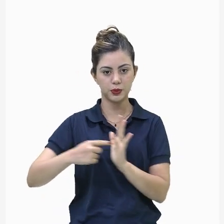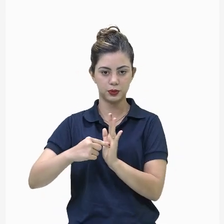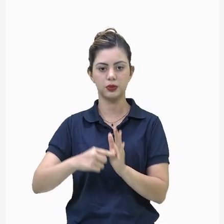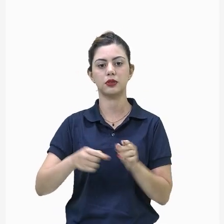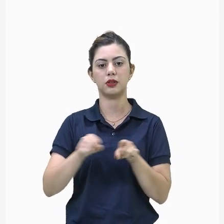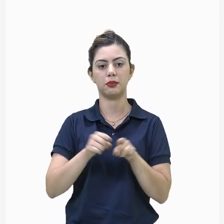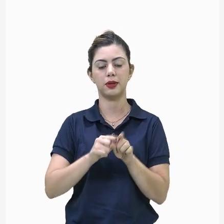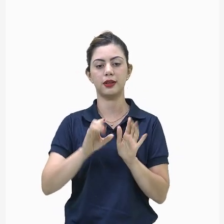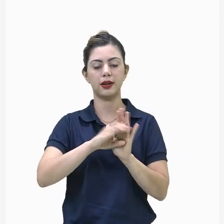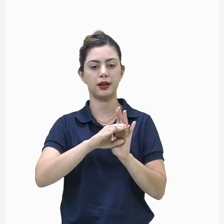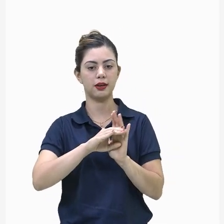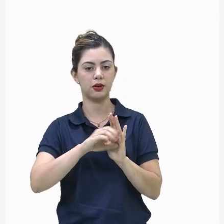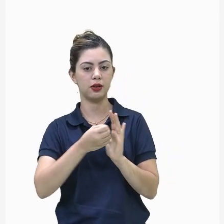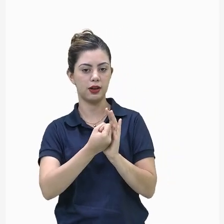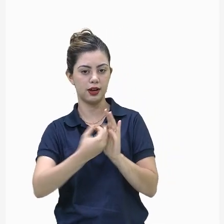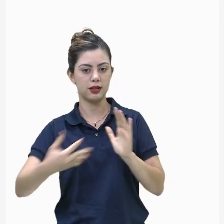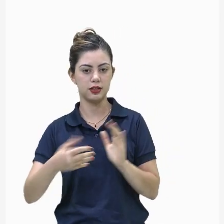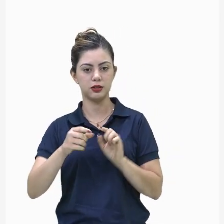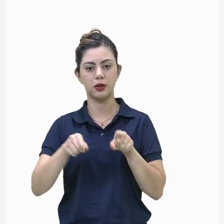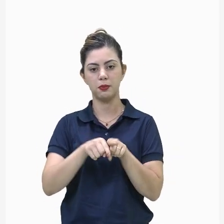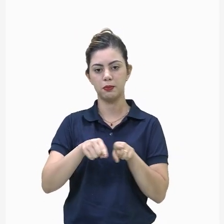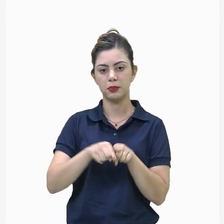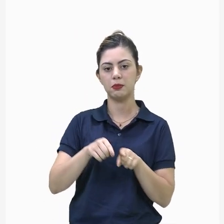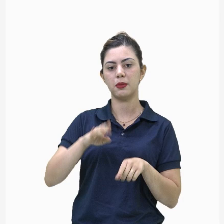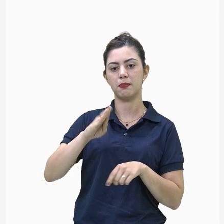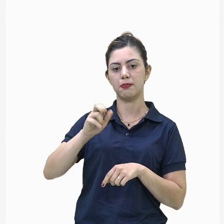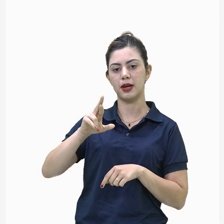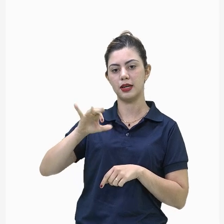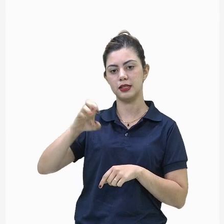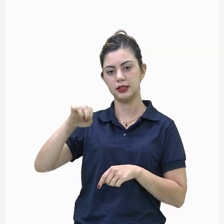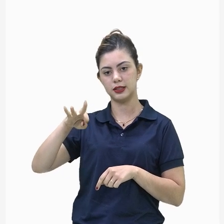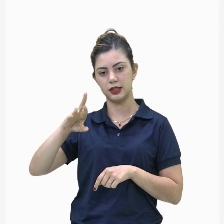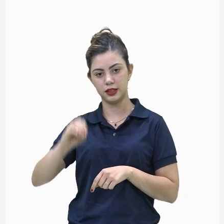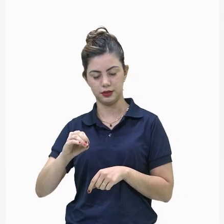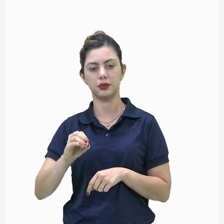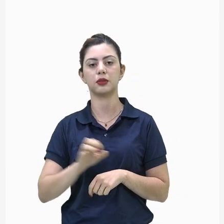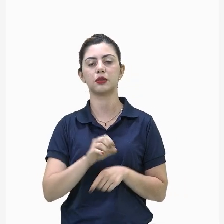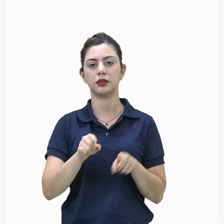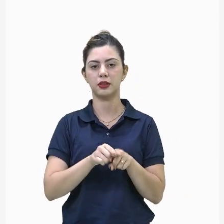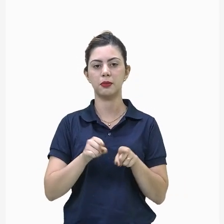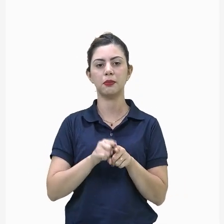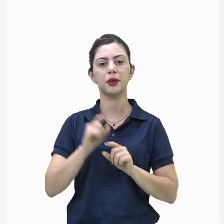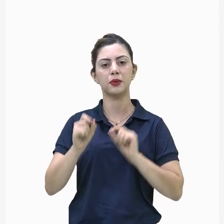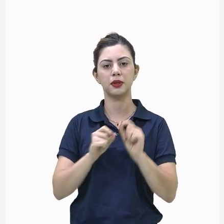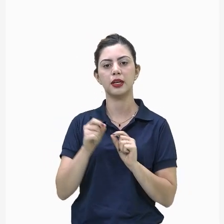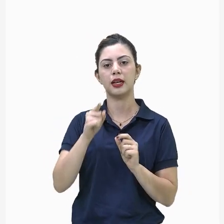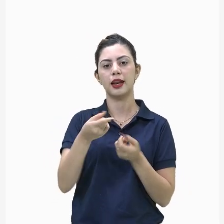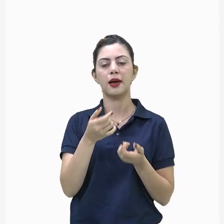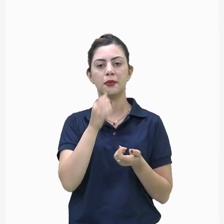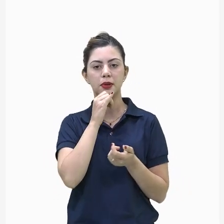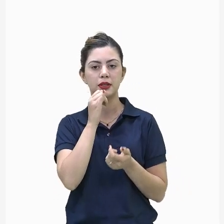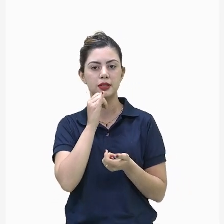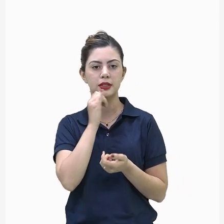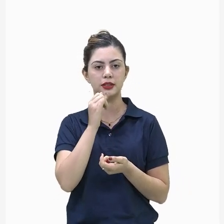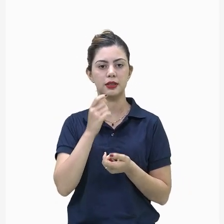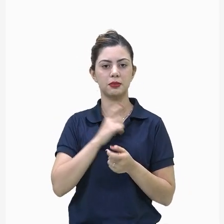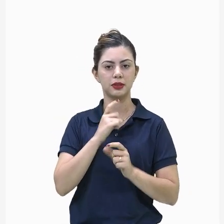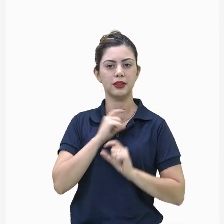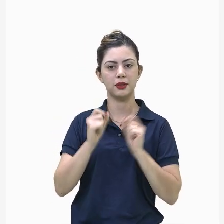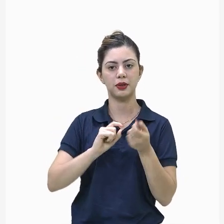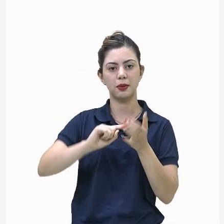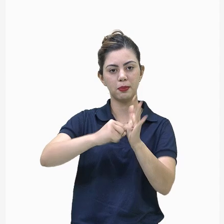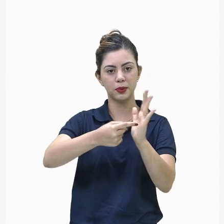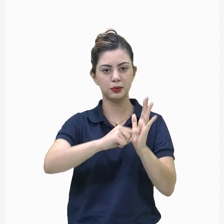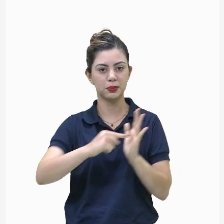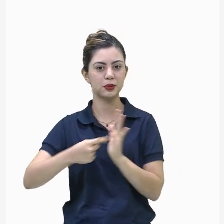coordenadas do baricentro, área de um triângulo dado as suas coordenadas, resolução de problemas envolvendo